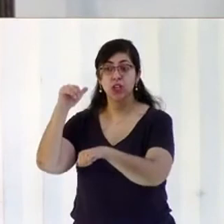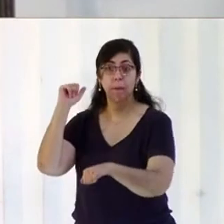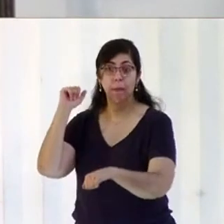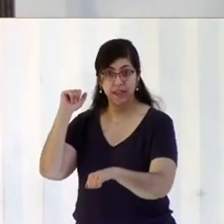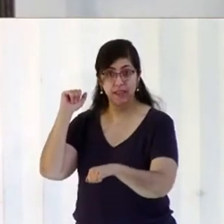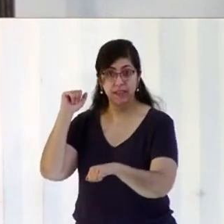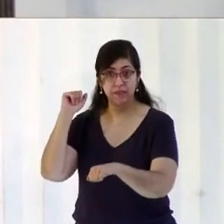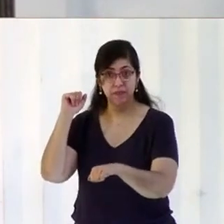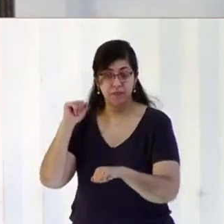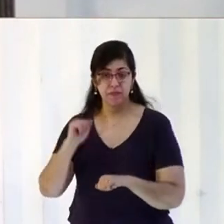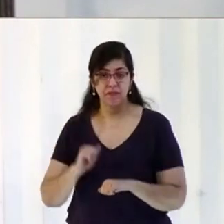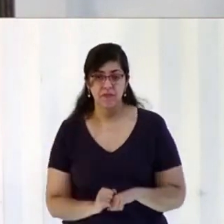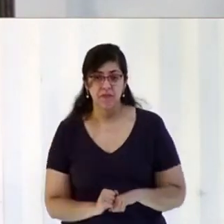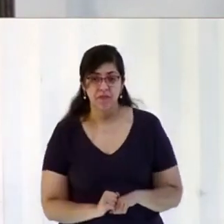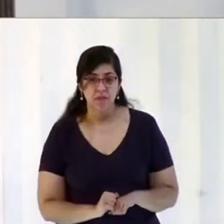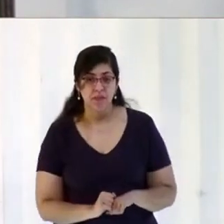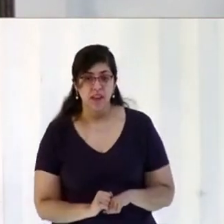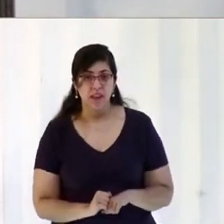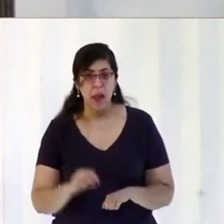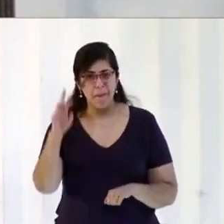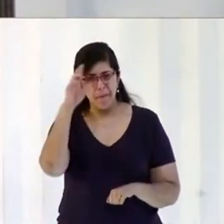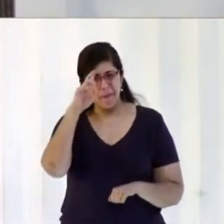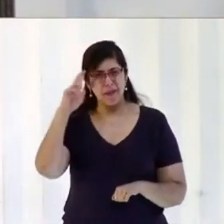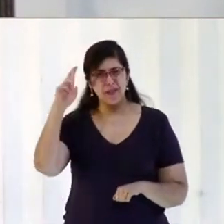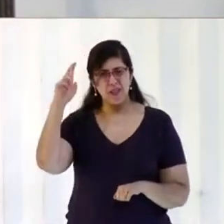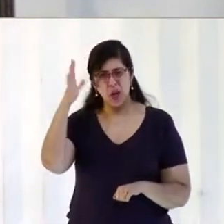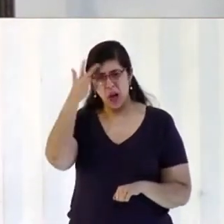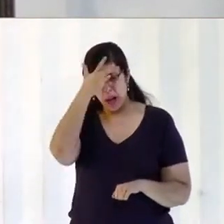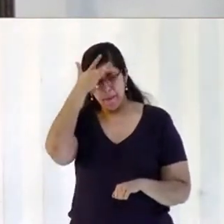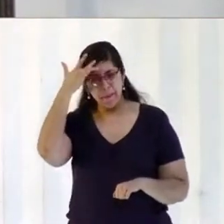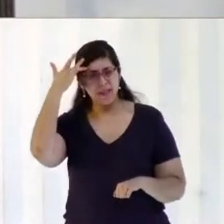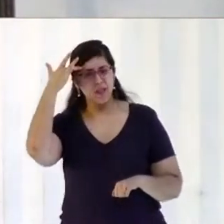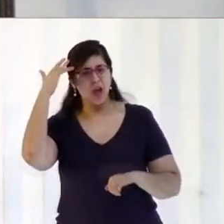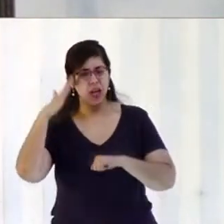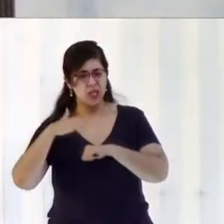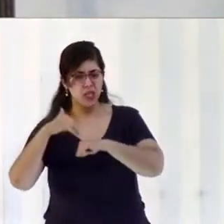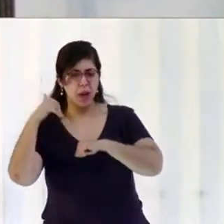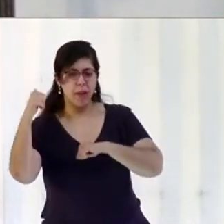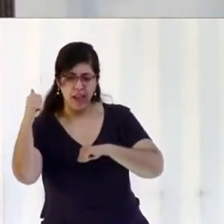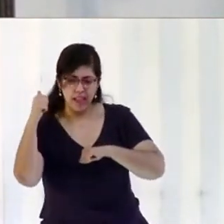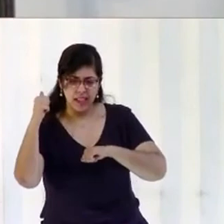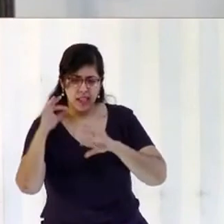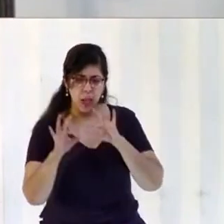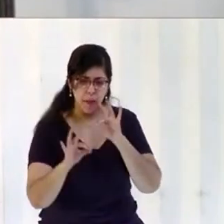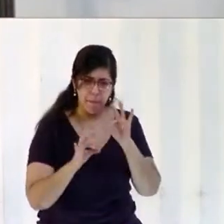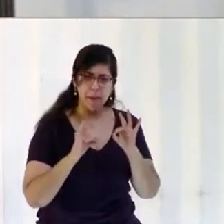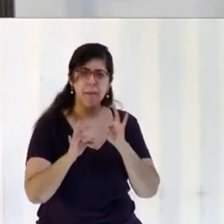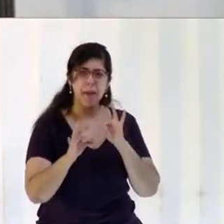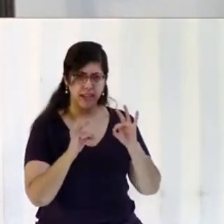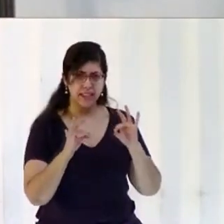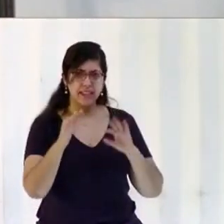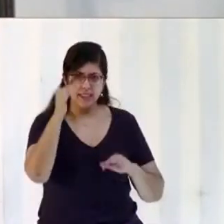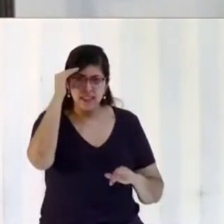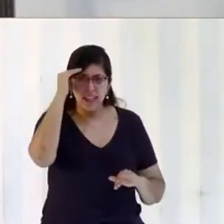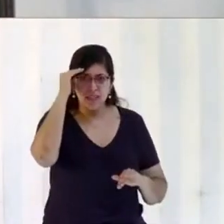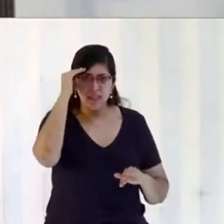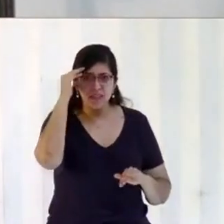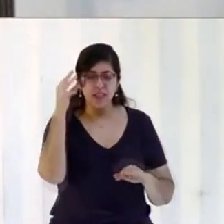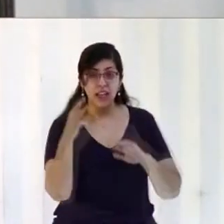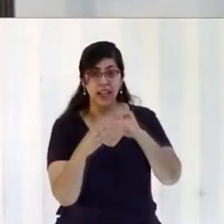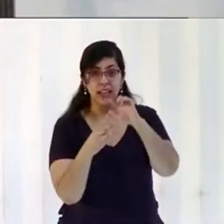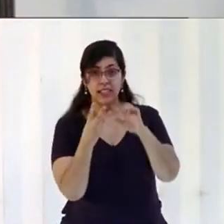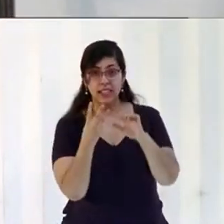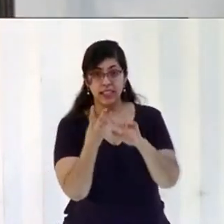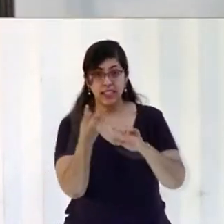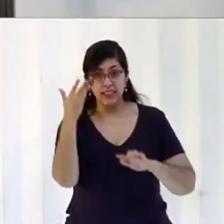pessoas foram designadas e estas pessoas foram comissionadas. Então são 3 ideias que esse texto pode